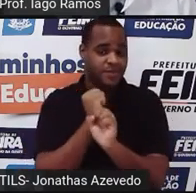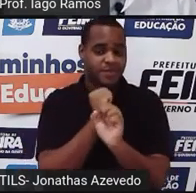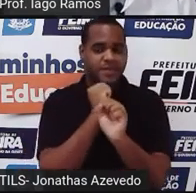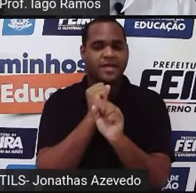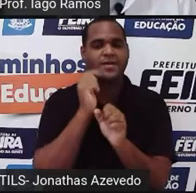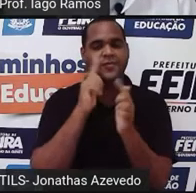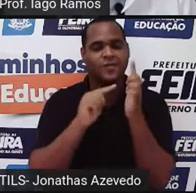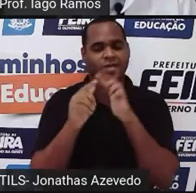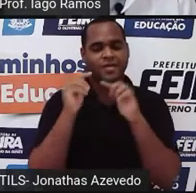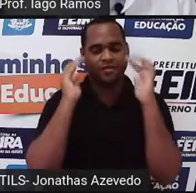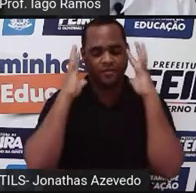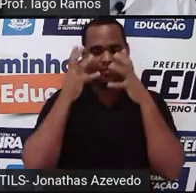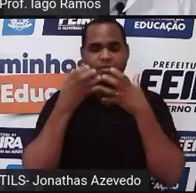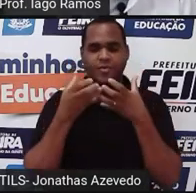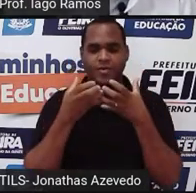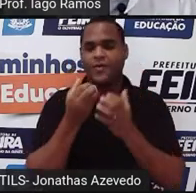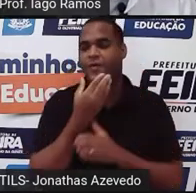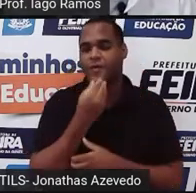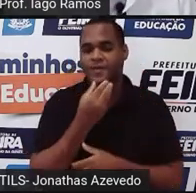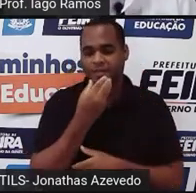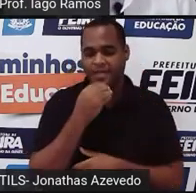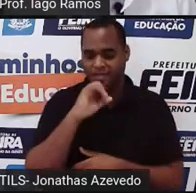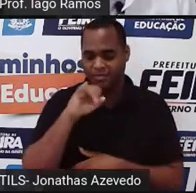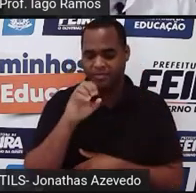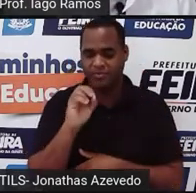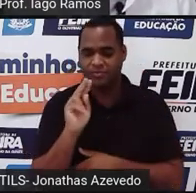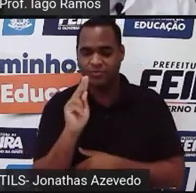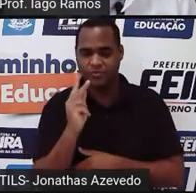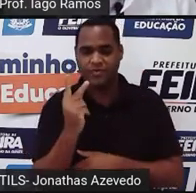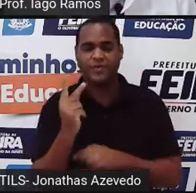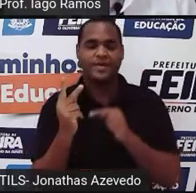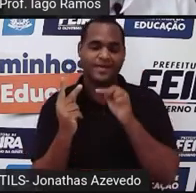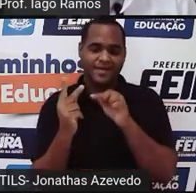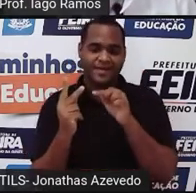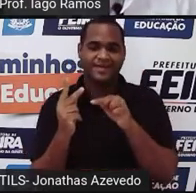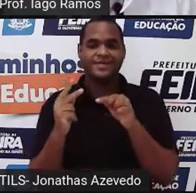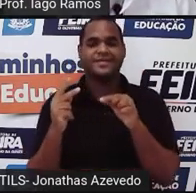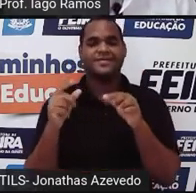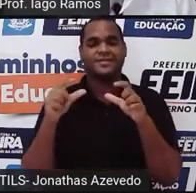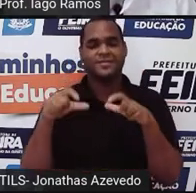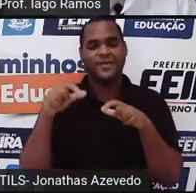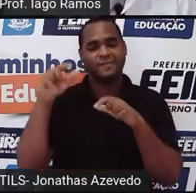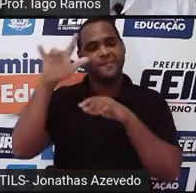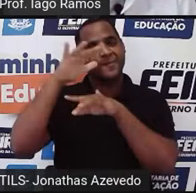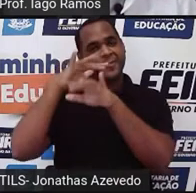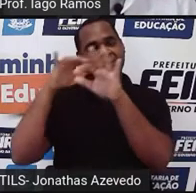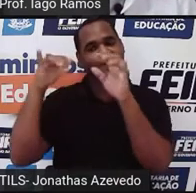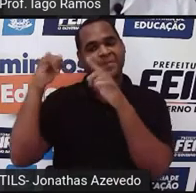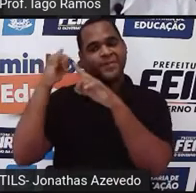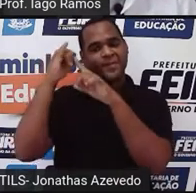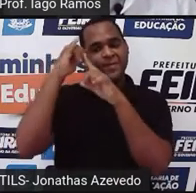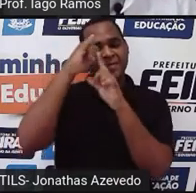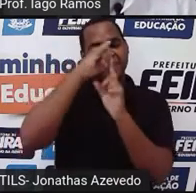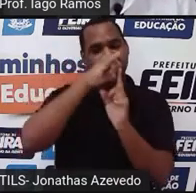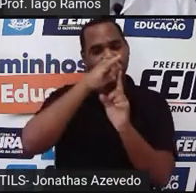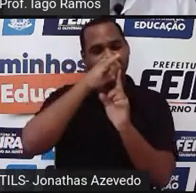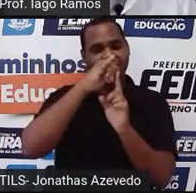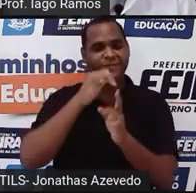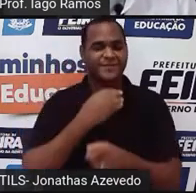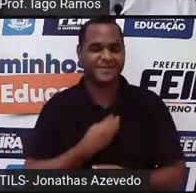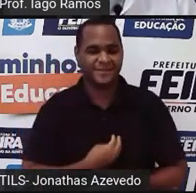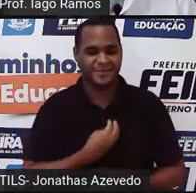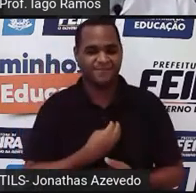o astronauta John Glenn a órbita aí é a fazer a órbita né